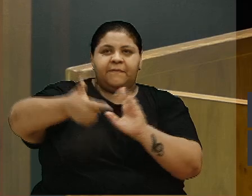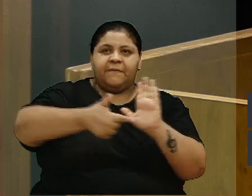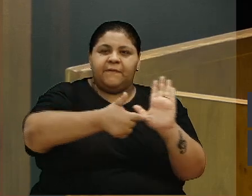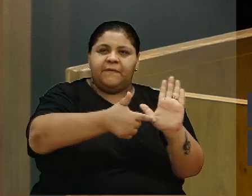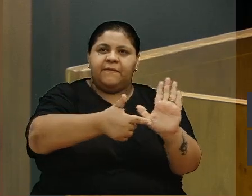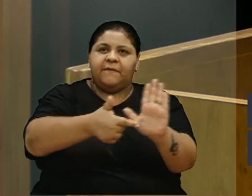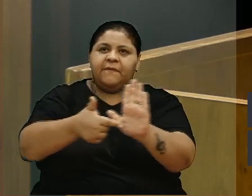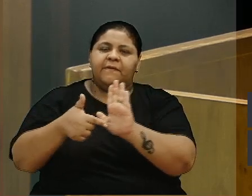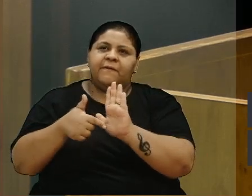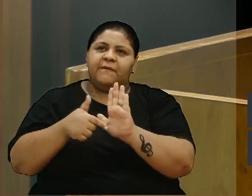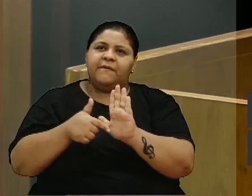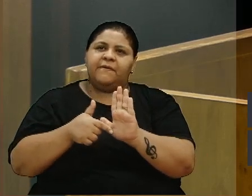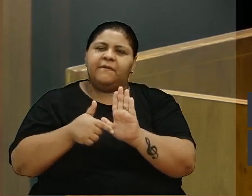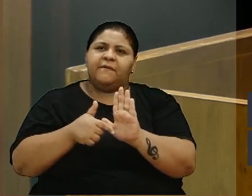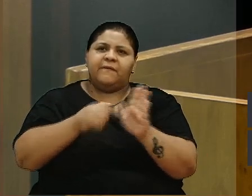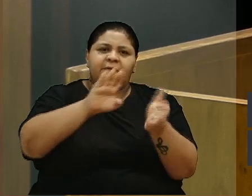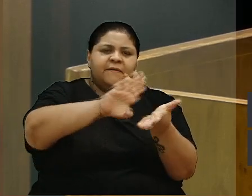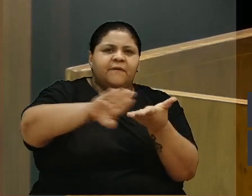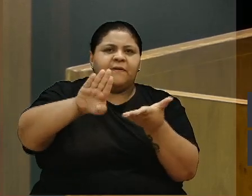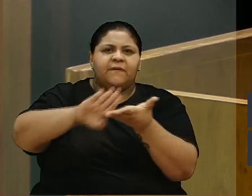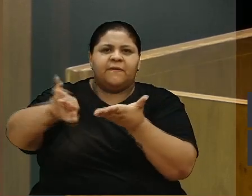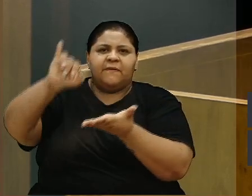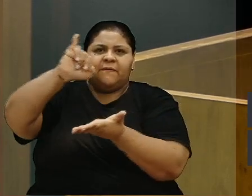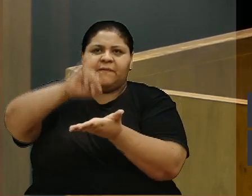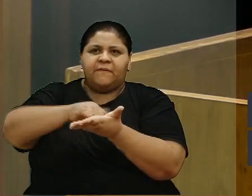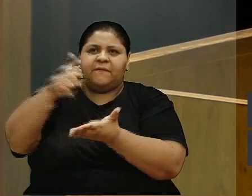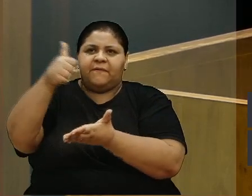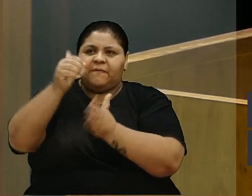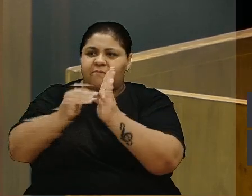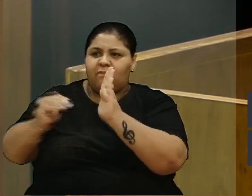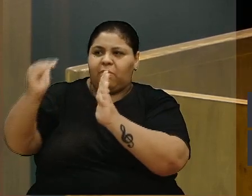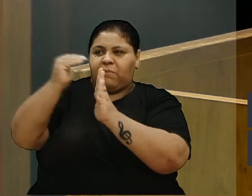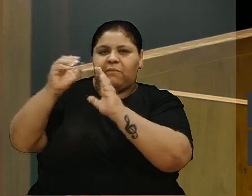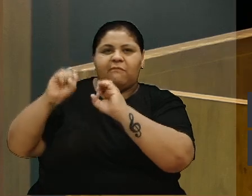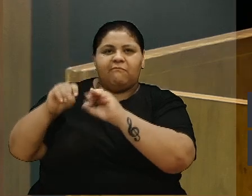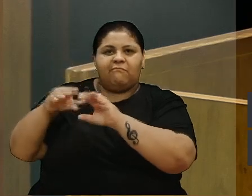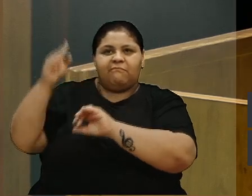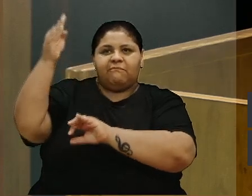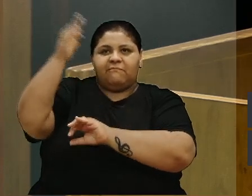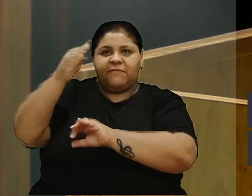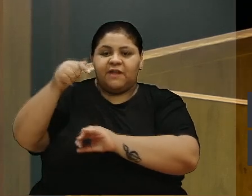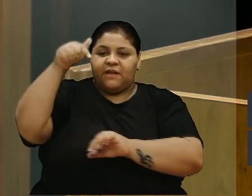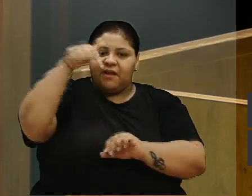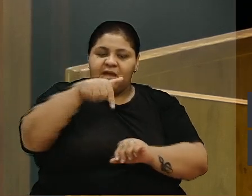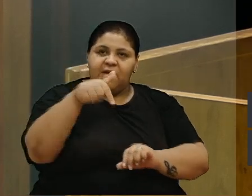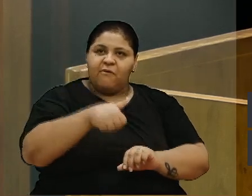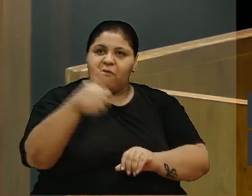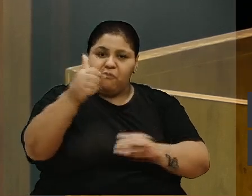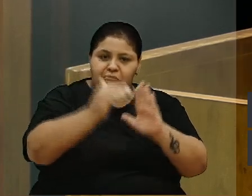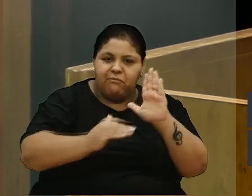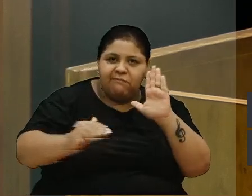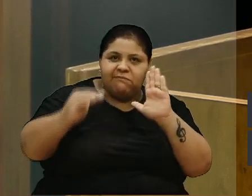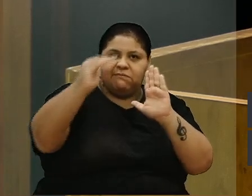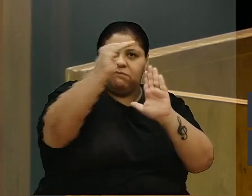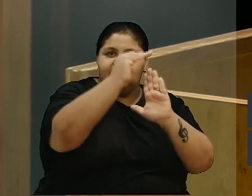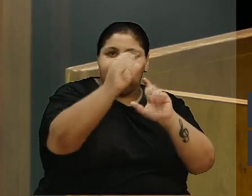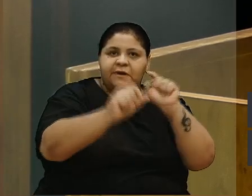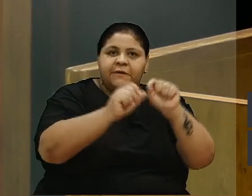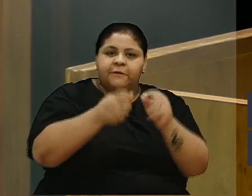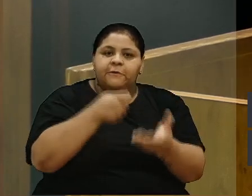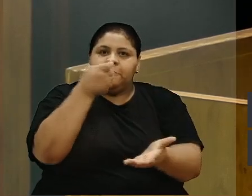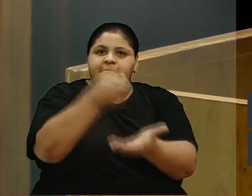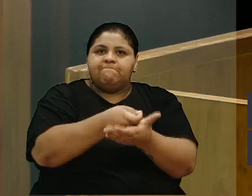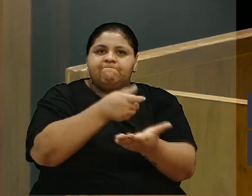com o Ratinho Júnior, tirando imposto e pegando o primeiro lugar no ranking da educação no Brasil, a gente vem pegando no ranking de quem cobra